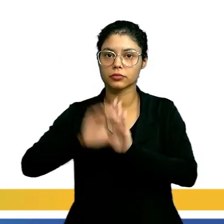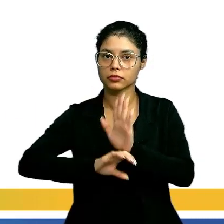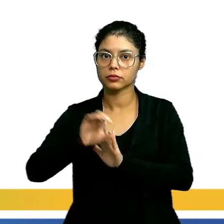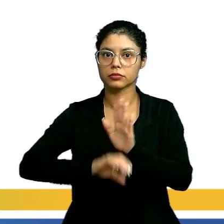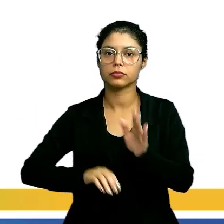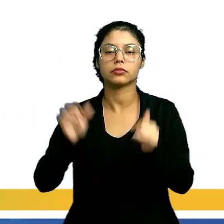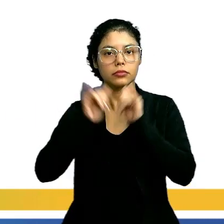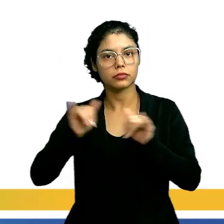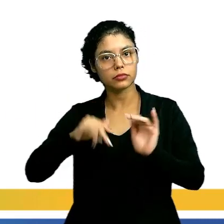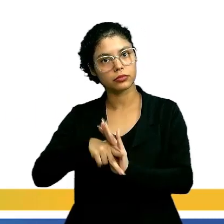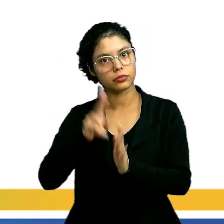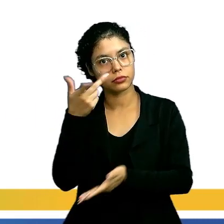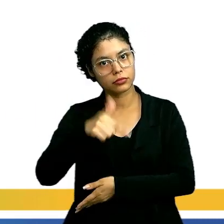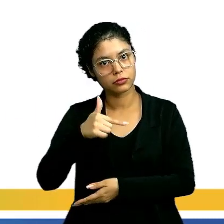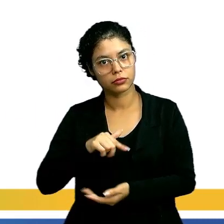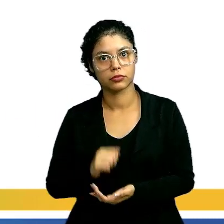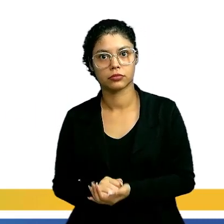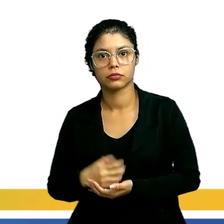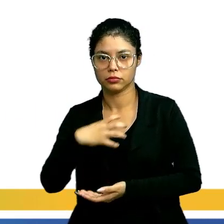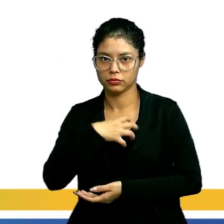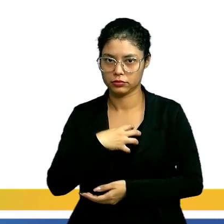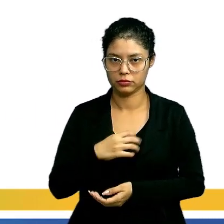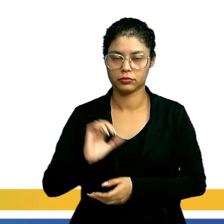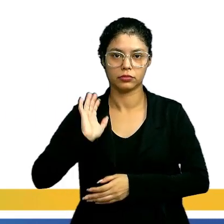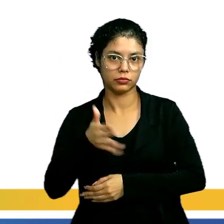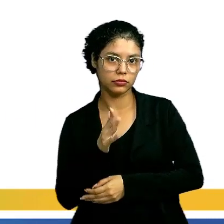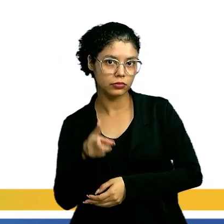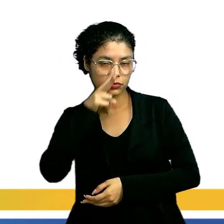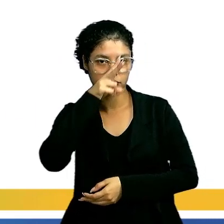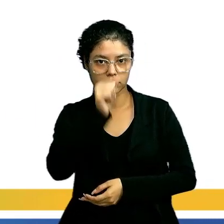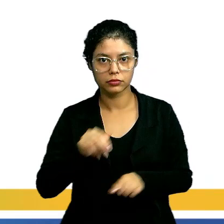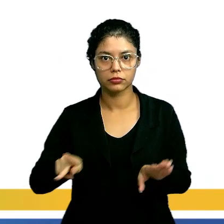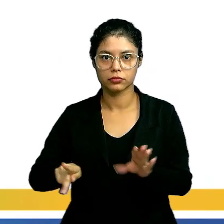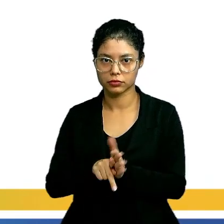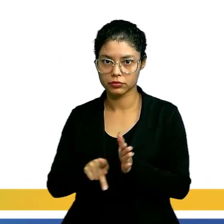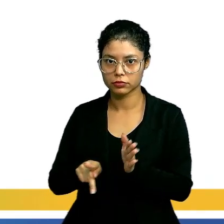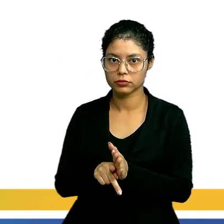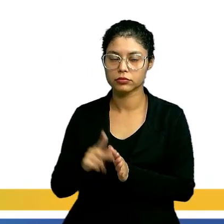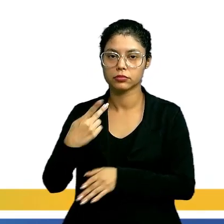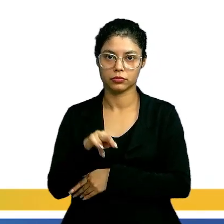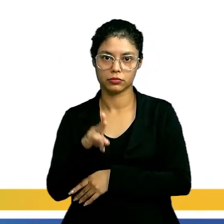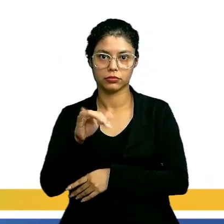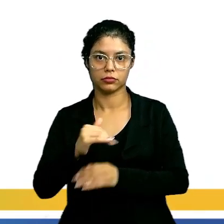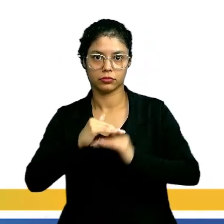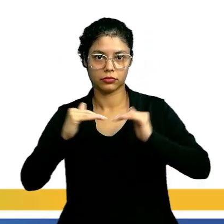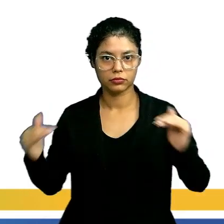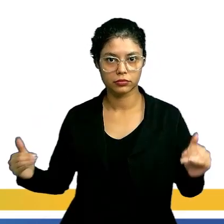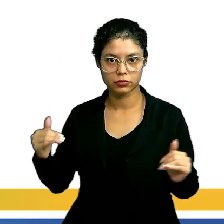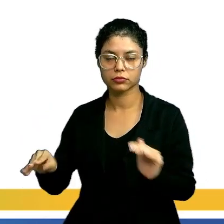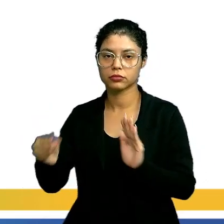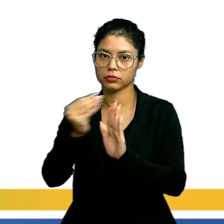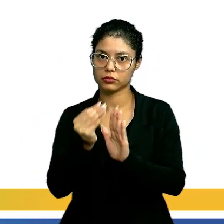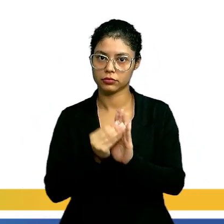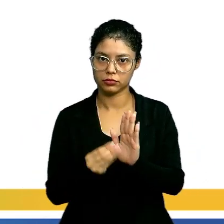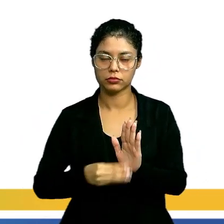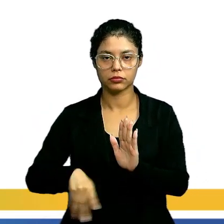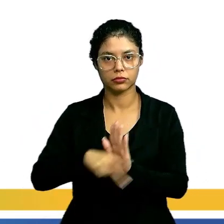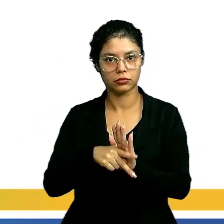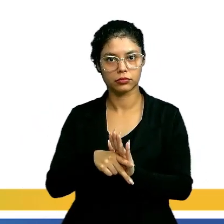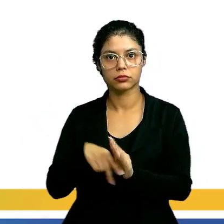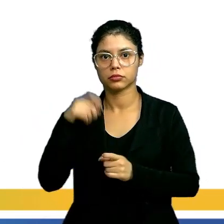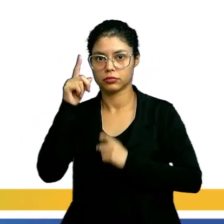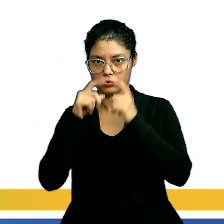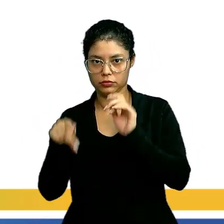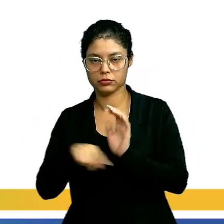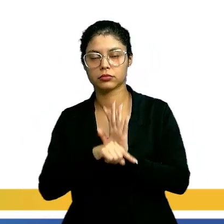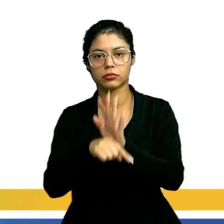bastante divulgado e repetido devido ao senso comum, já que a força de atrito estático entre os pneus e os solos é dada pela expressão